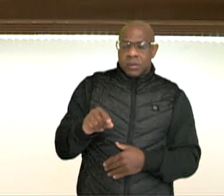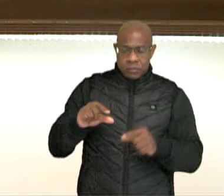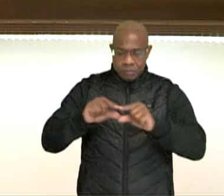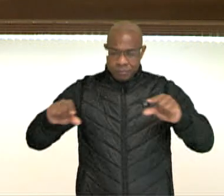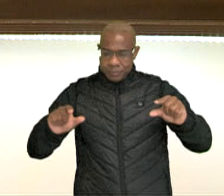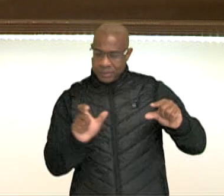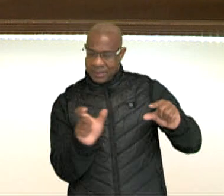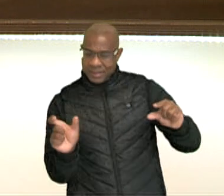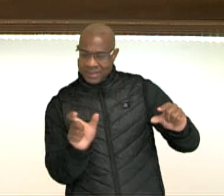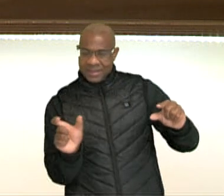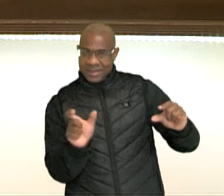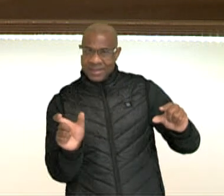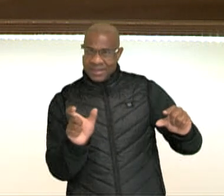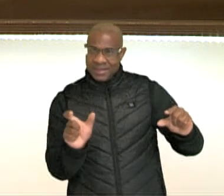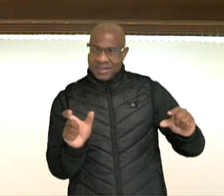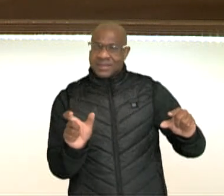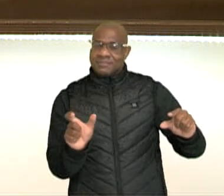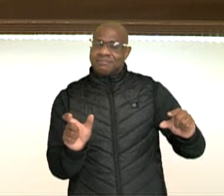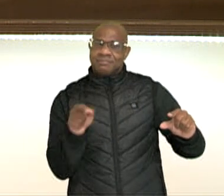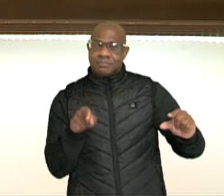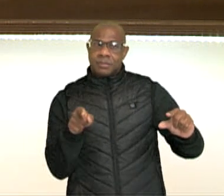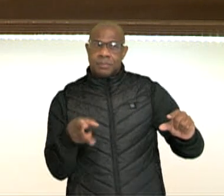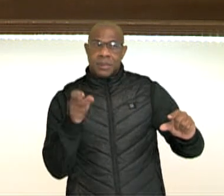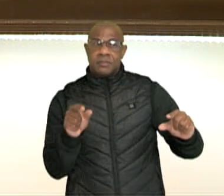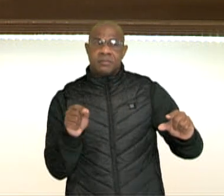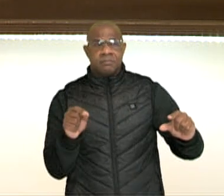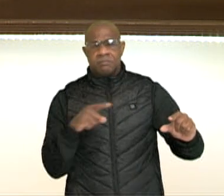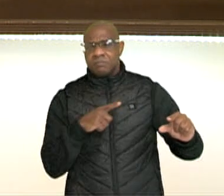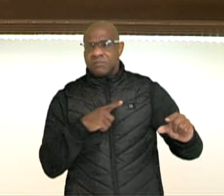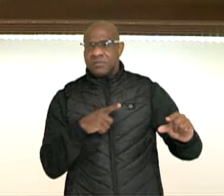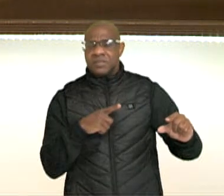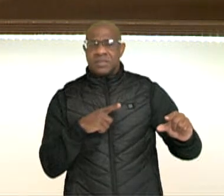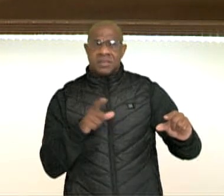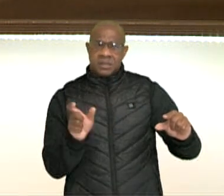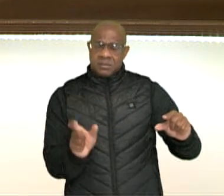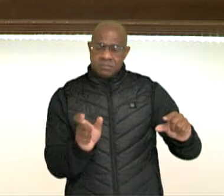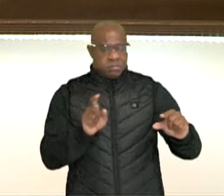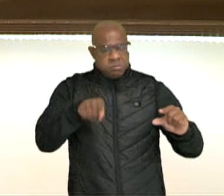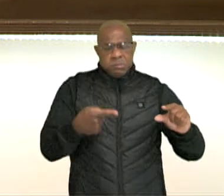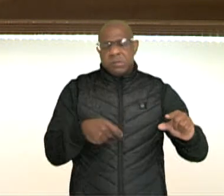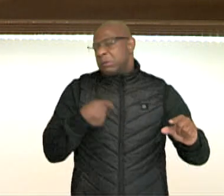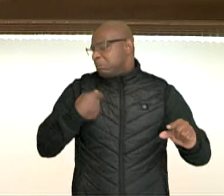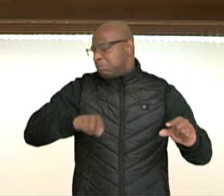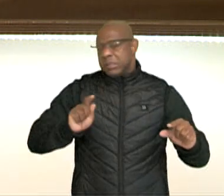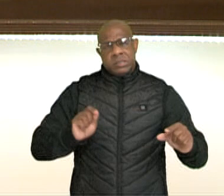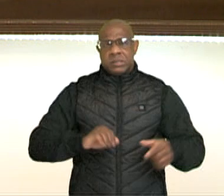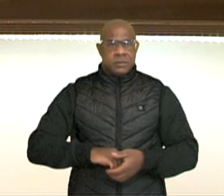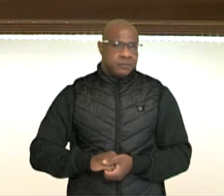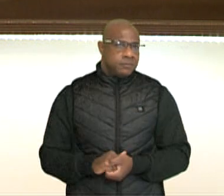nesse meio da oração, e aí fica dispensado o uso da vírgula, tá?